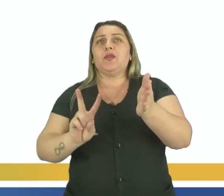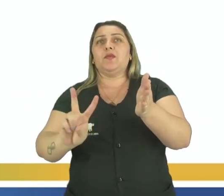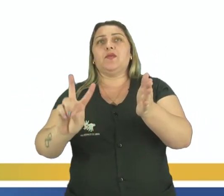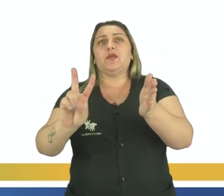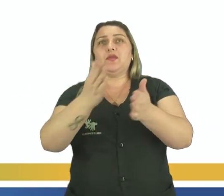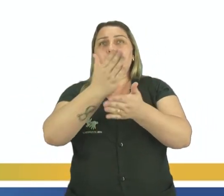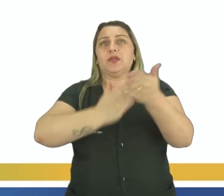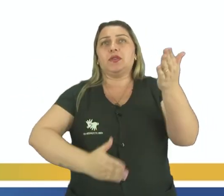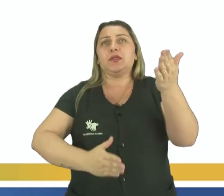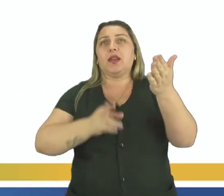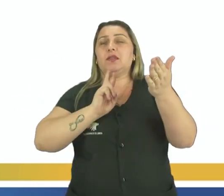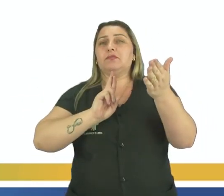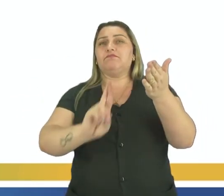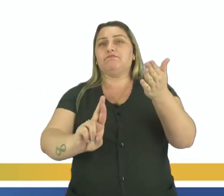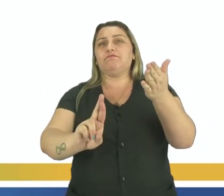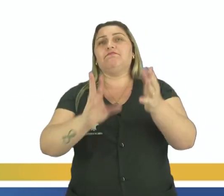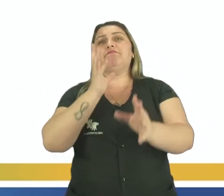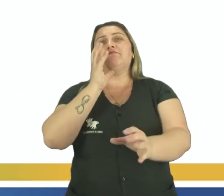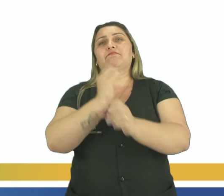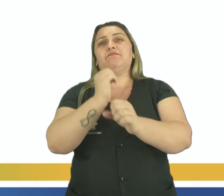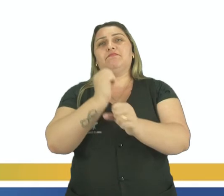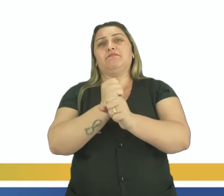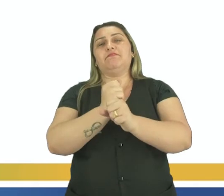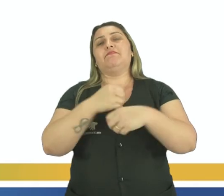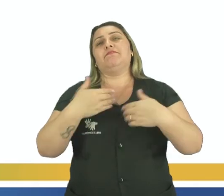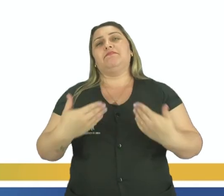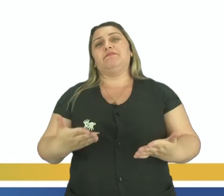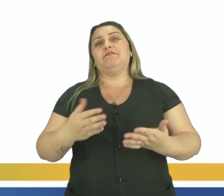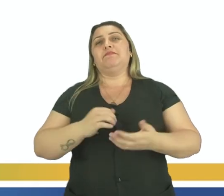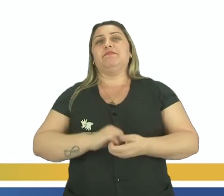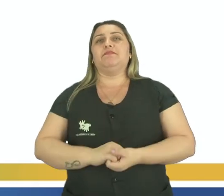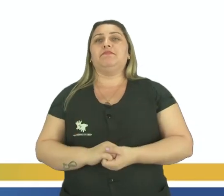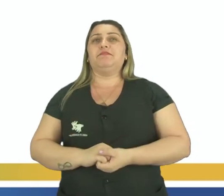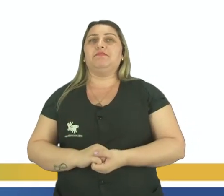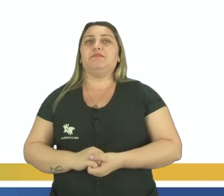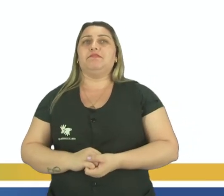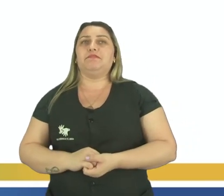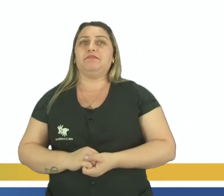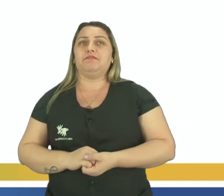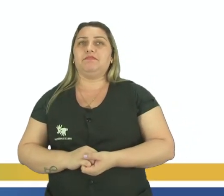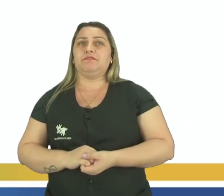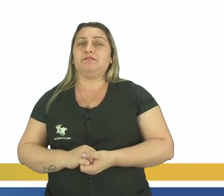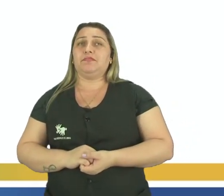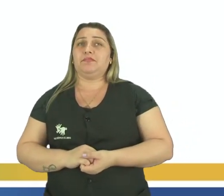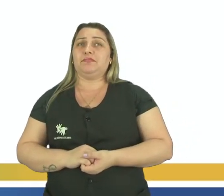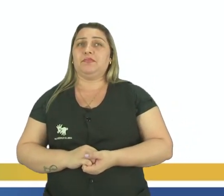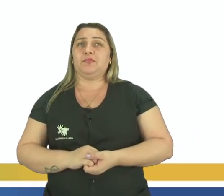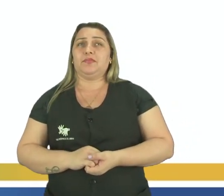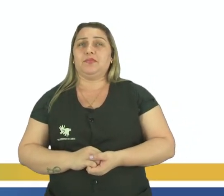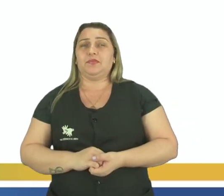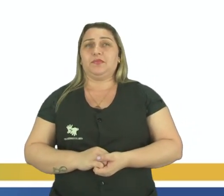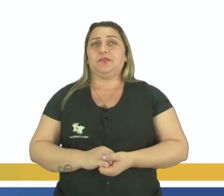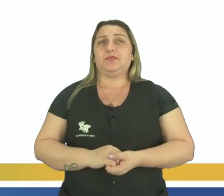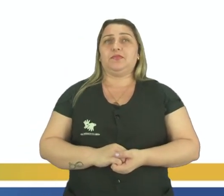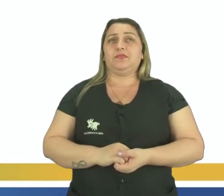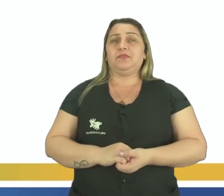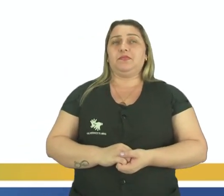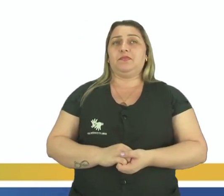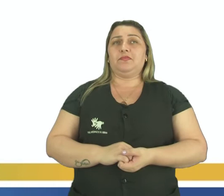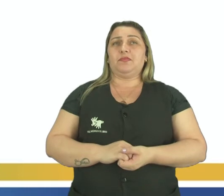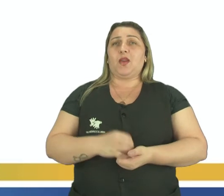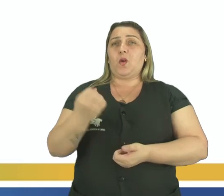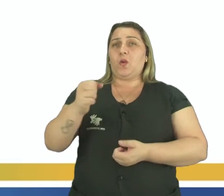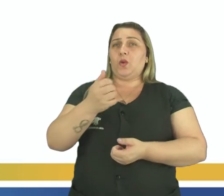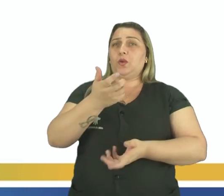valor restante é resultado dessa operação. Veja comigo. Aqui eu tenho, né,